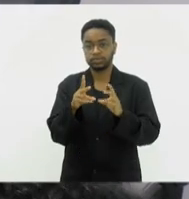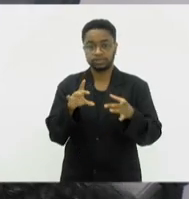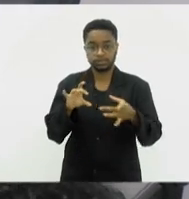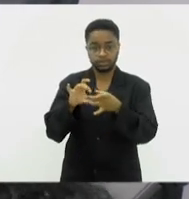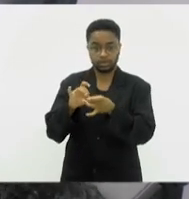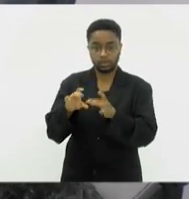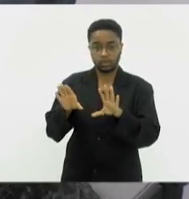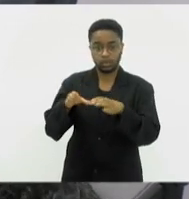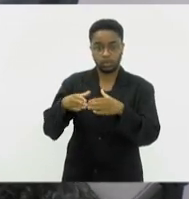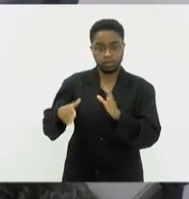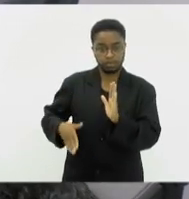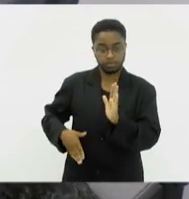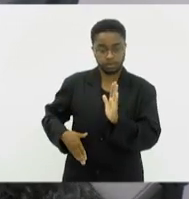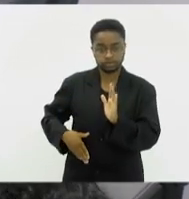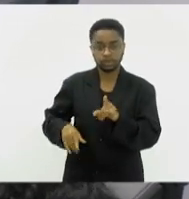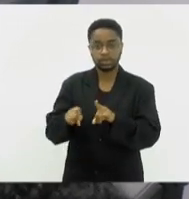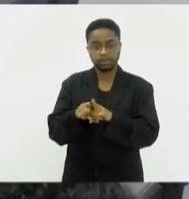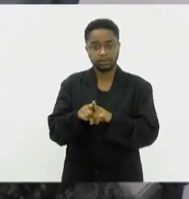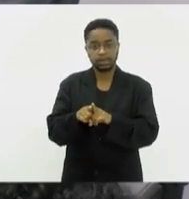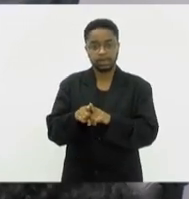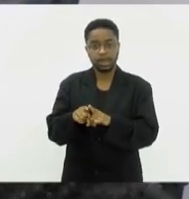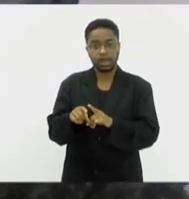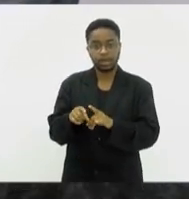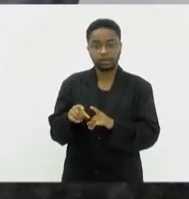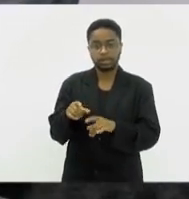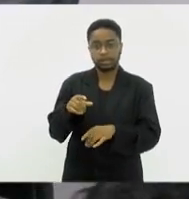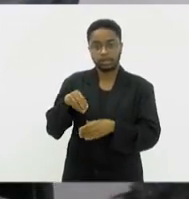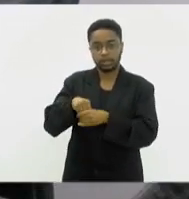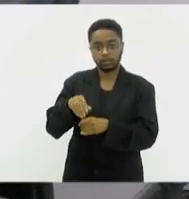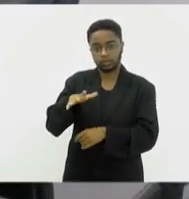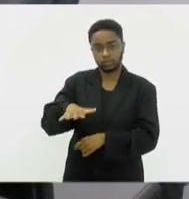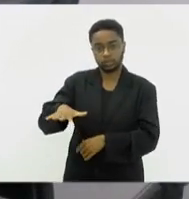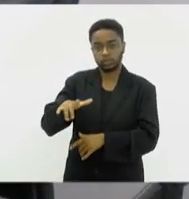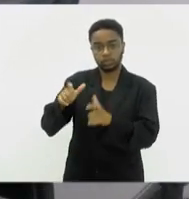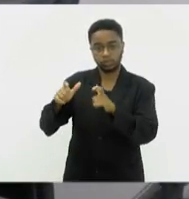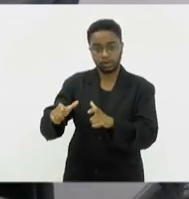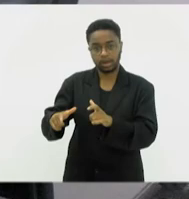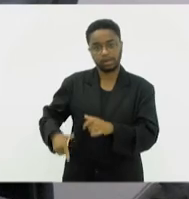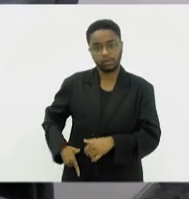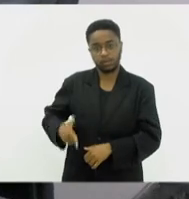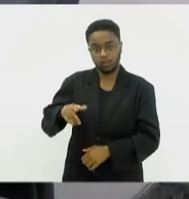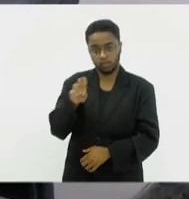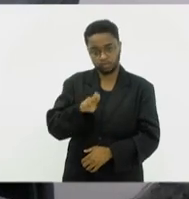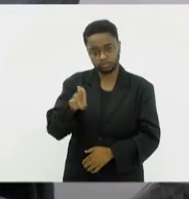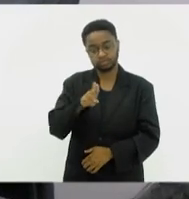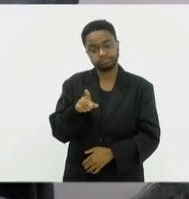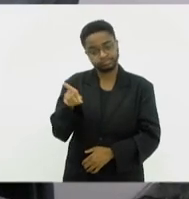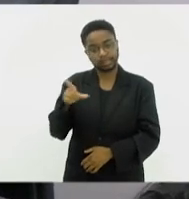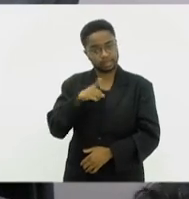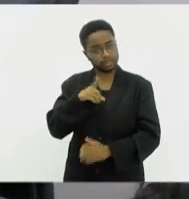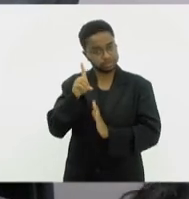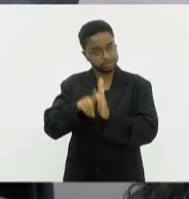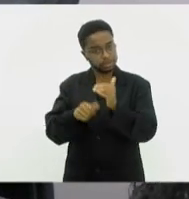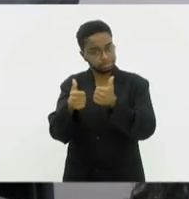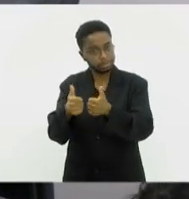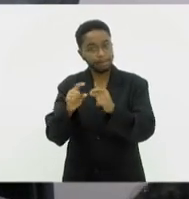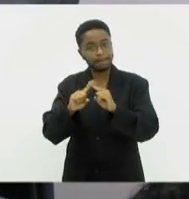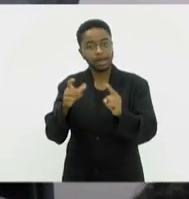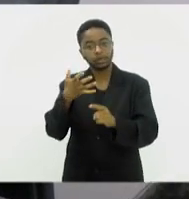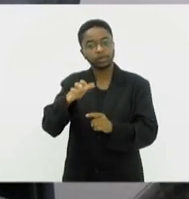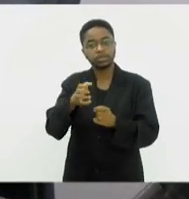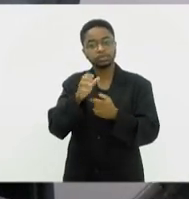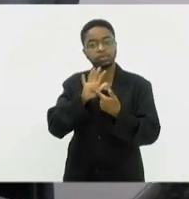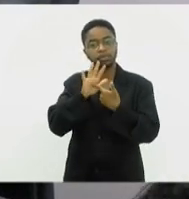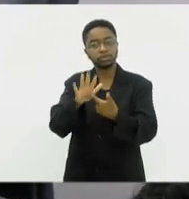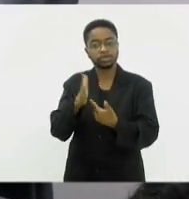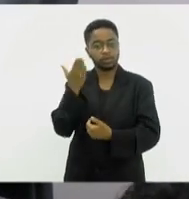de estar armado num ambiente conflagrado, isso não me deixa, porque, ao meu ver, o senhor, com todo direito, não expôs aquele fato e não